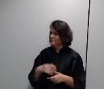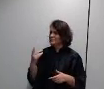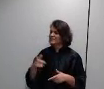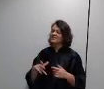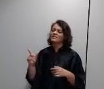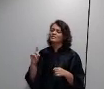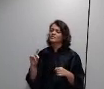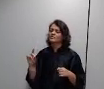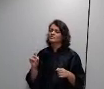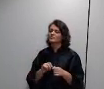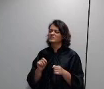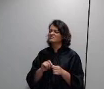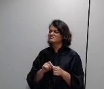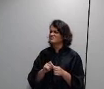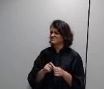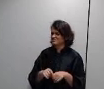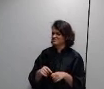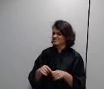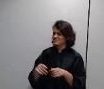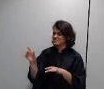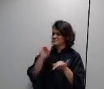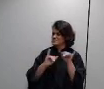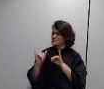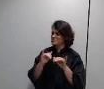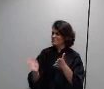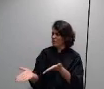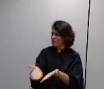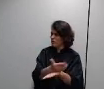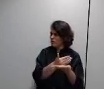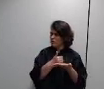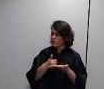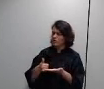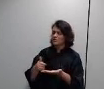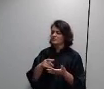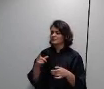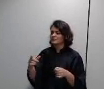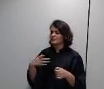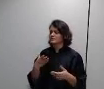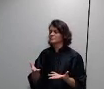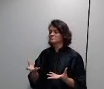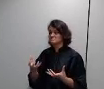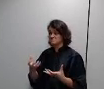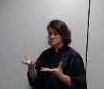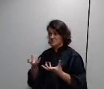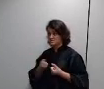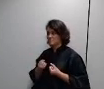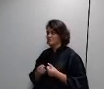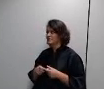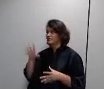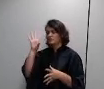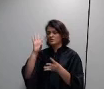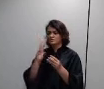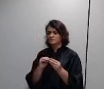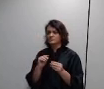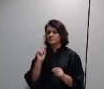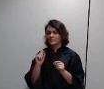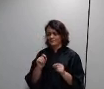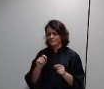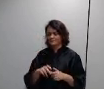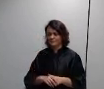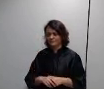levantamento não me desculpe é que eu tinha sugerido brevemente tu eu vou resumir mesma porém o fato é que